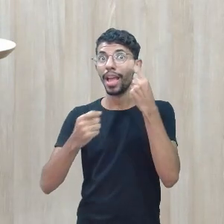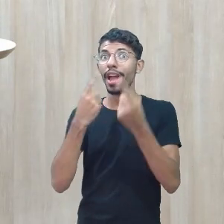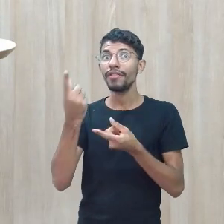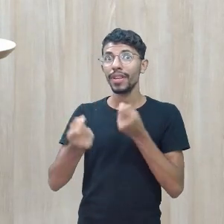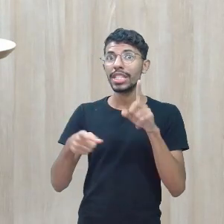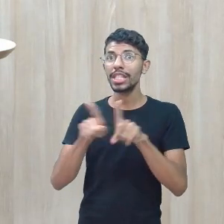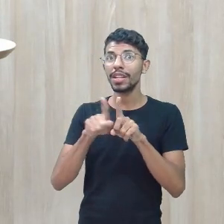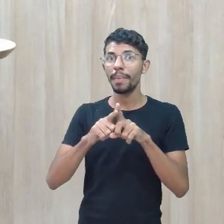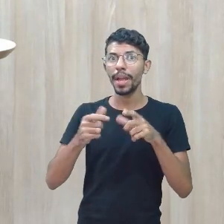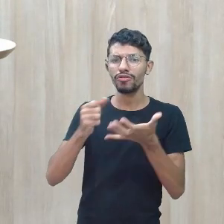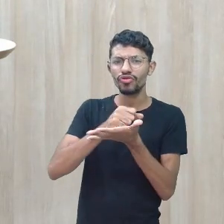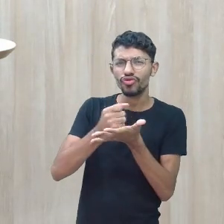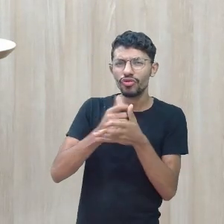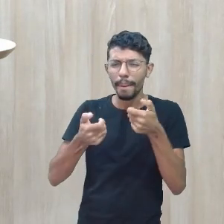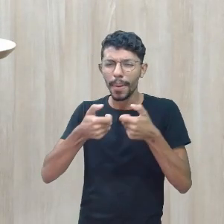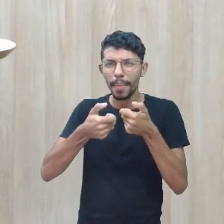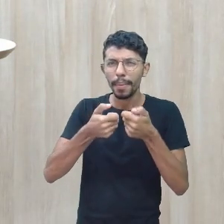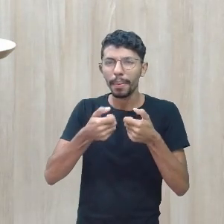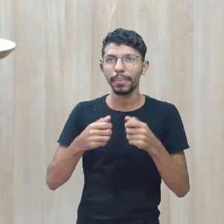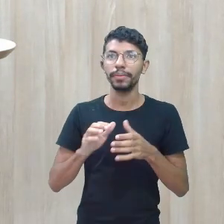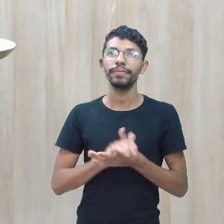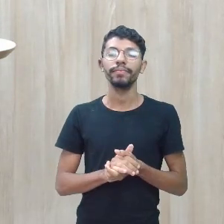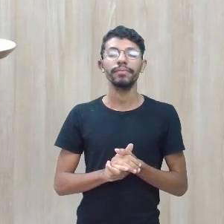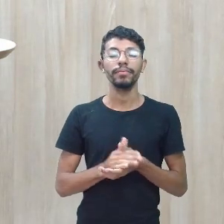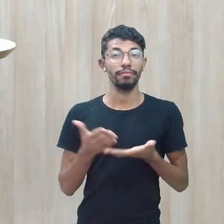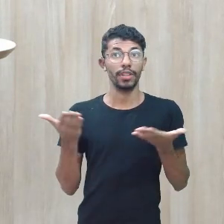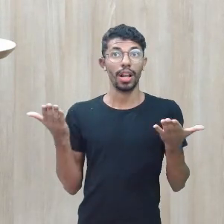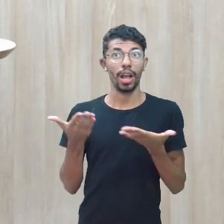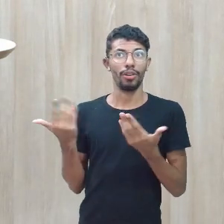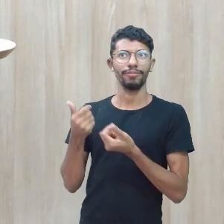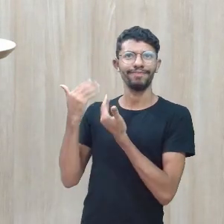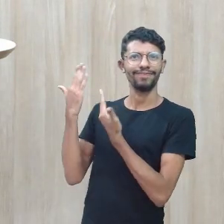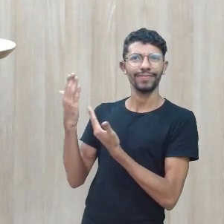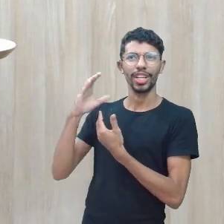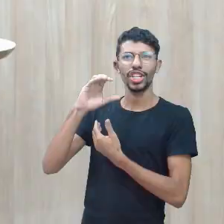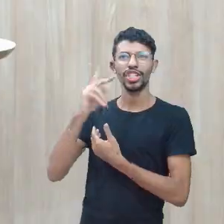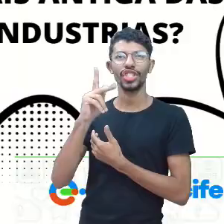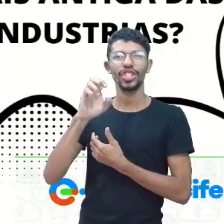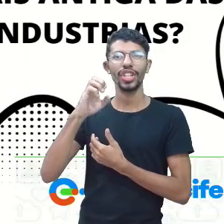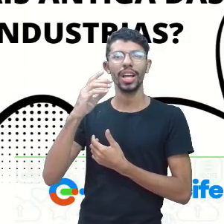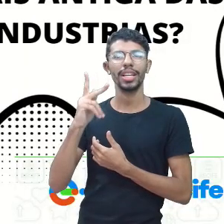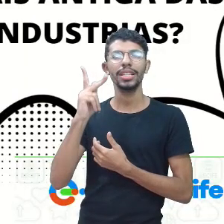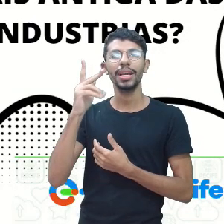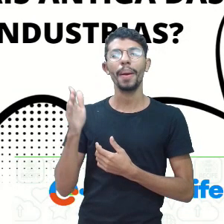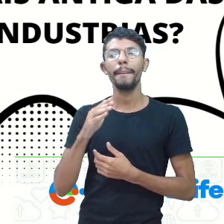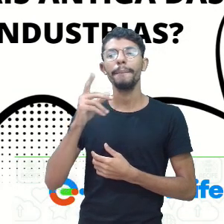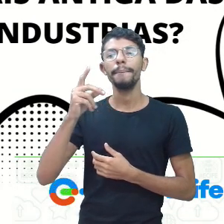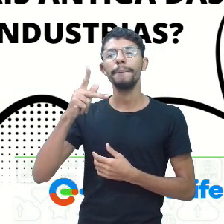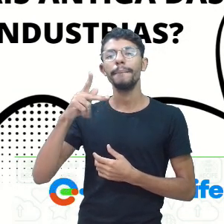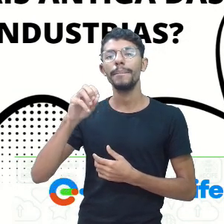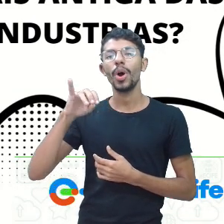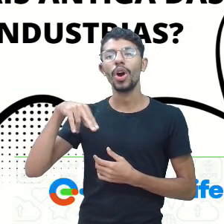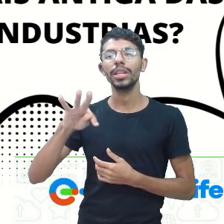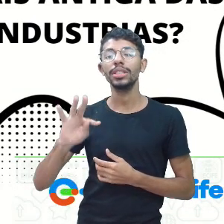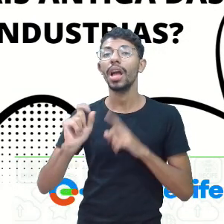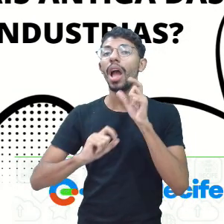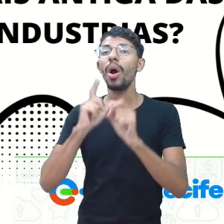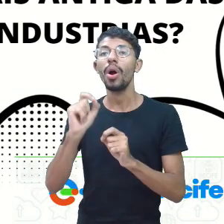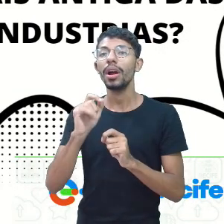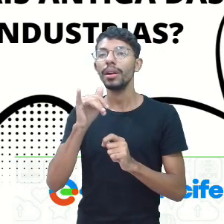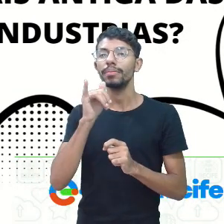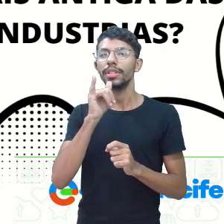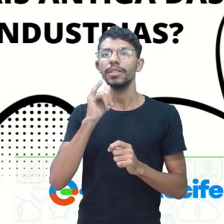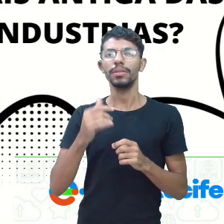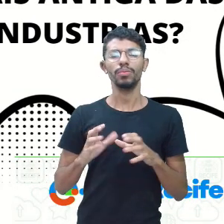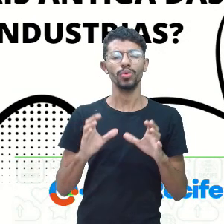Não posso deixar de trazer o checkpoint. E o que é esse checkpoint, professora? Um conjunto de questões que no decorrer da aula nós vamos